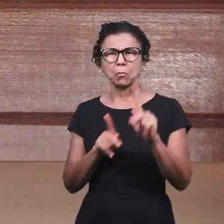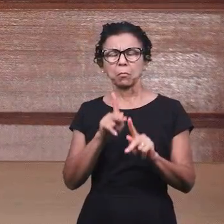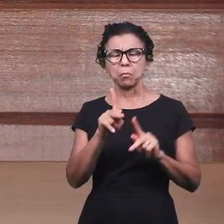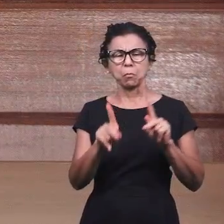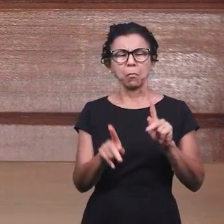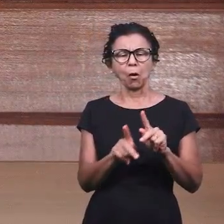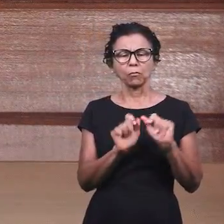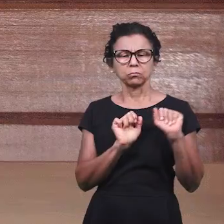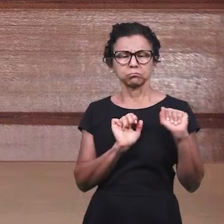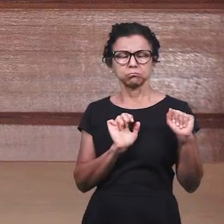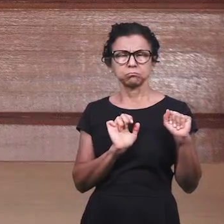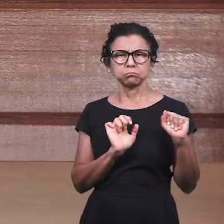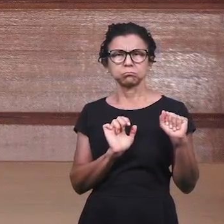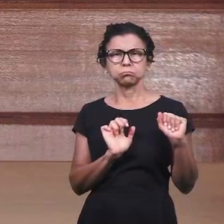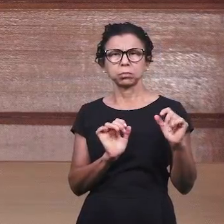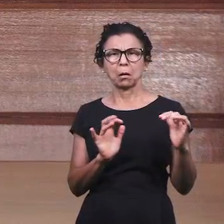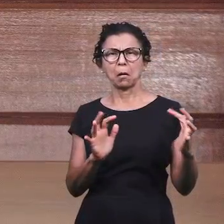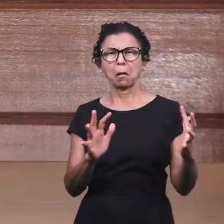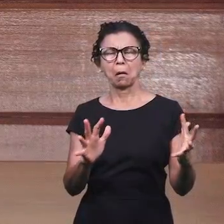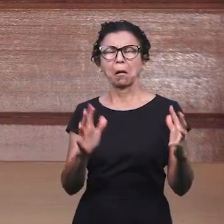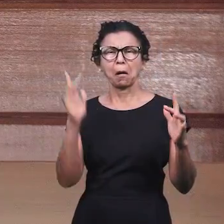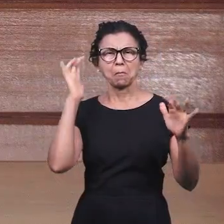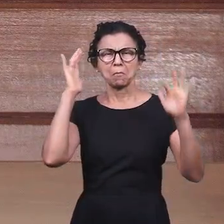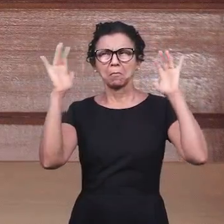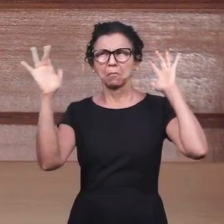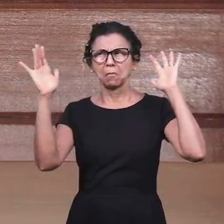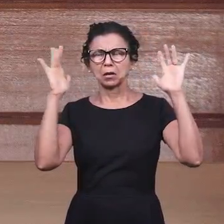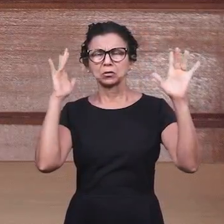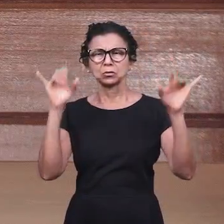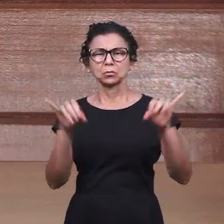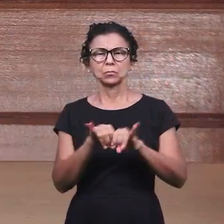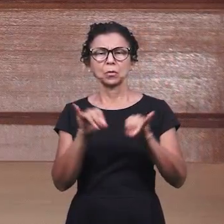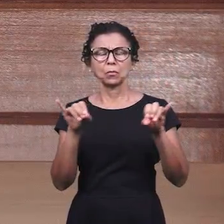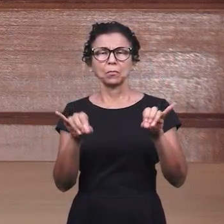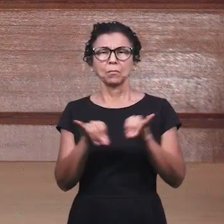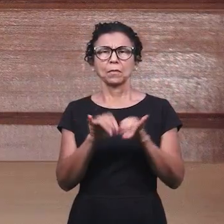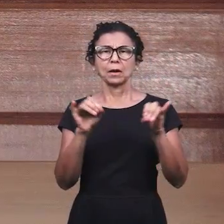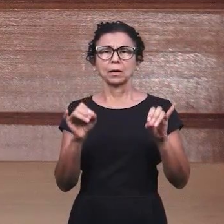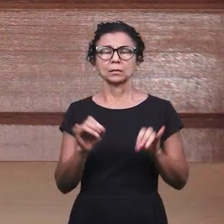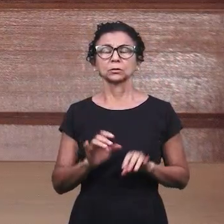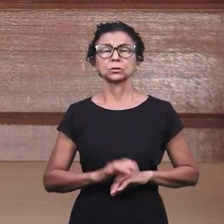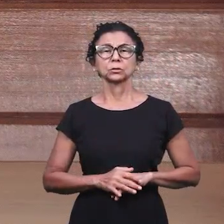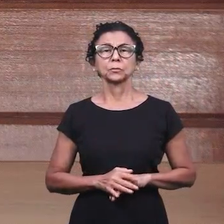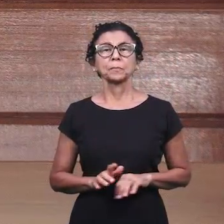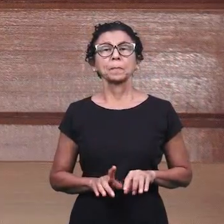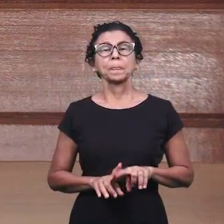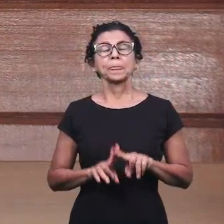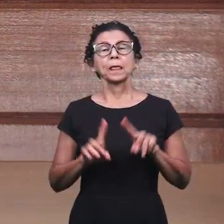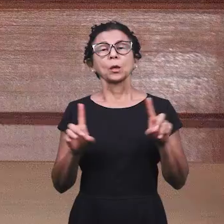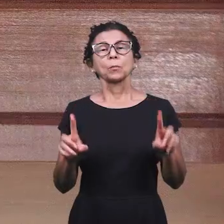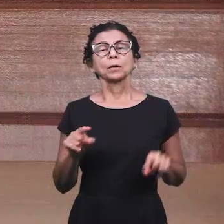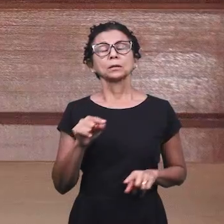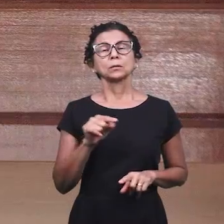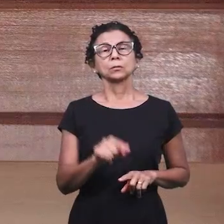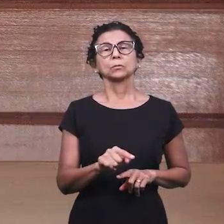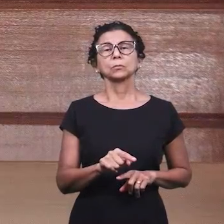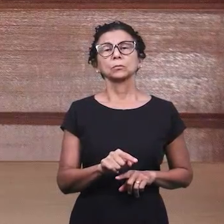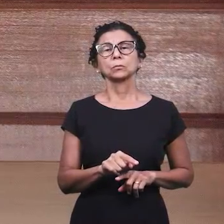reis da terra, os irmãos observem, se levantam e os príncipes juntos se mancomunam contra o Senhor, o seu